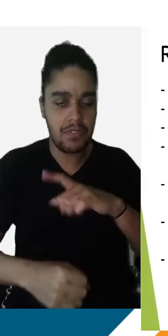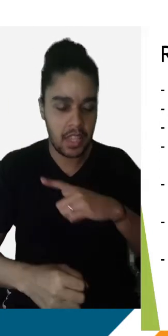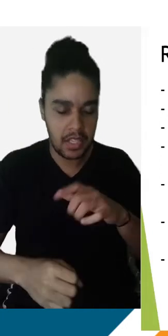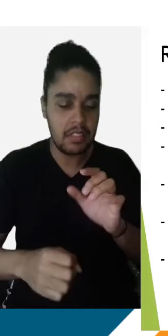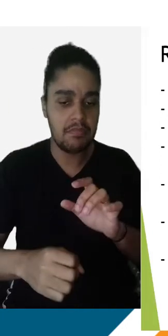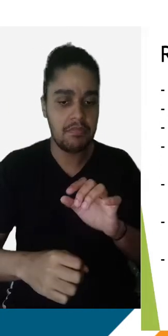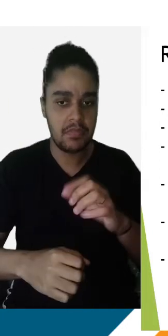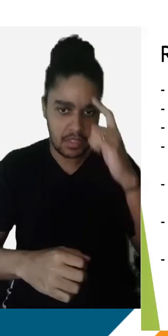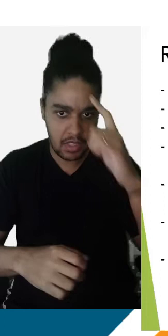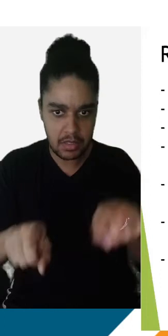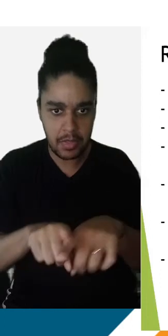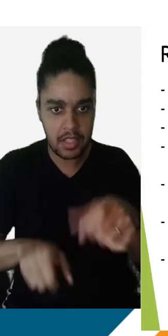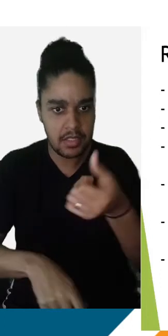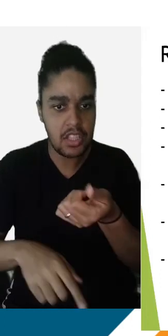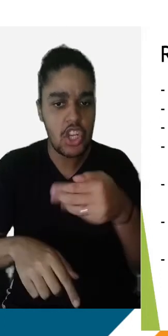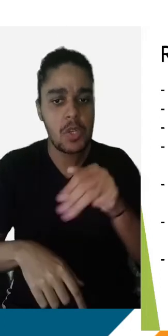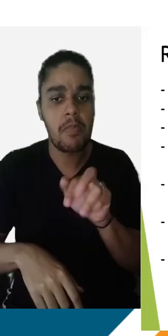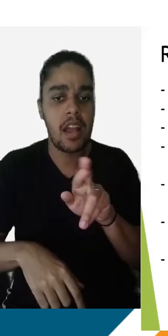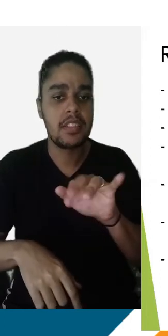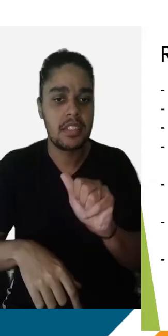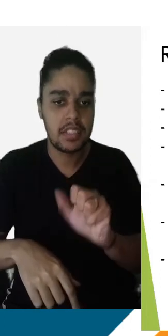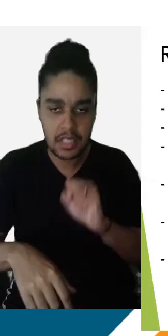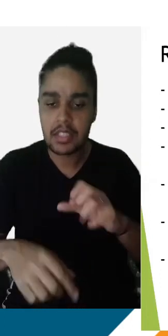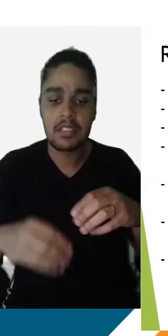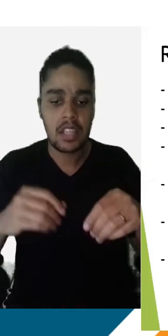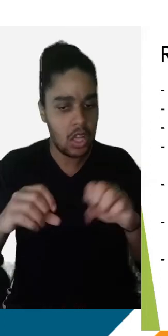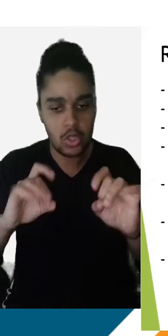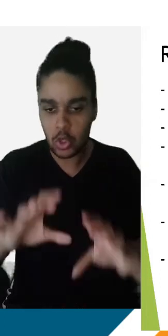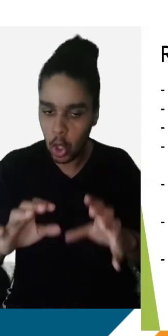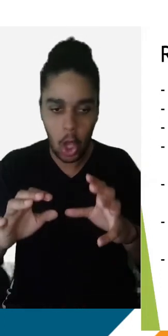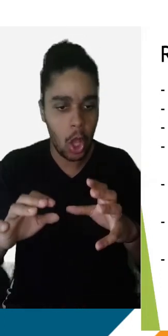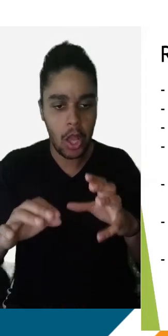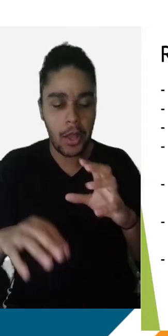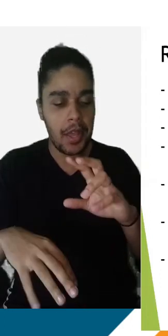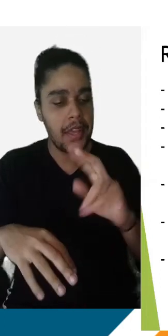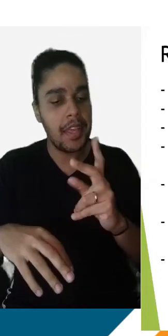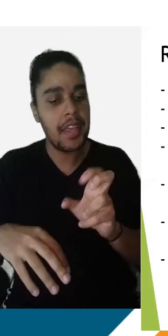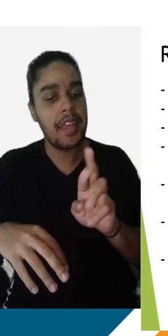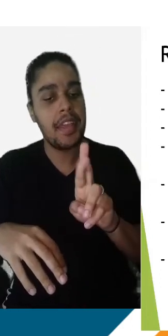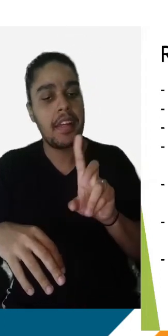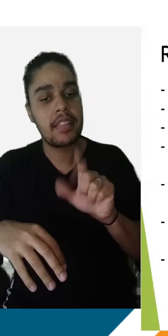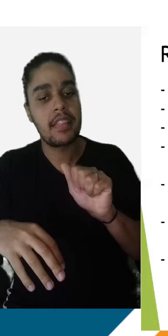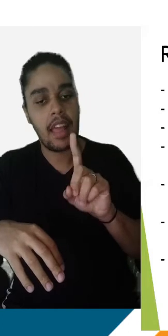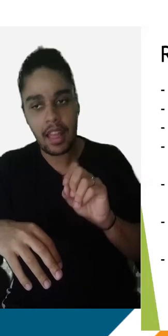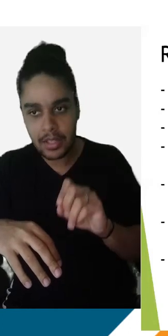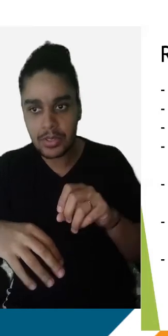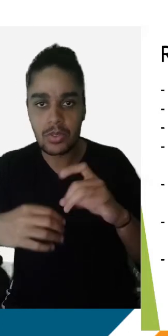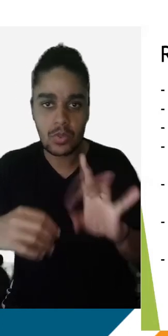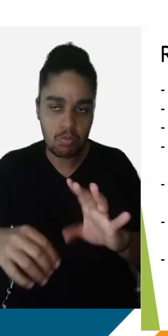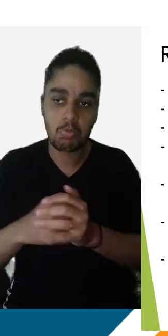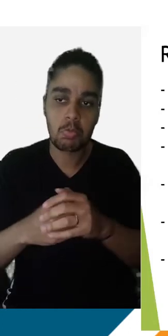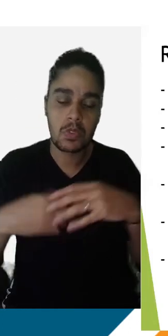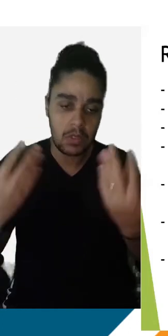Seis Marias, né? As terras só podiam ser doadas, né, ou herdadas, beleza? E aí você já tem um processo